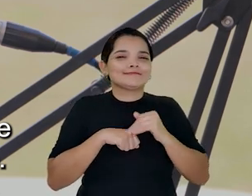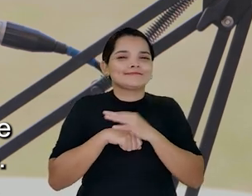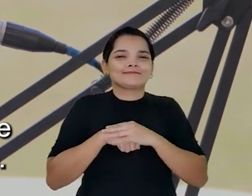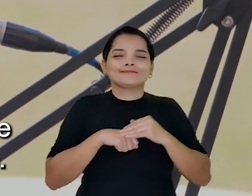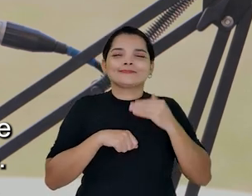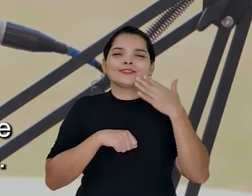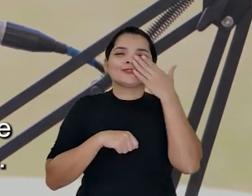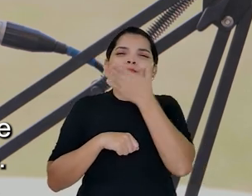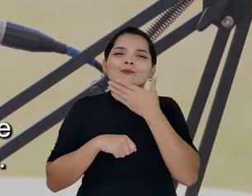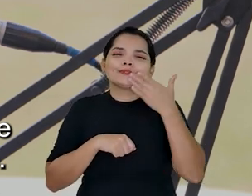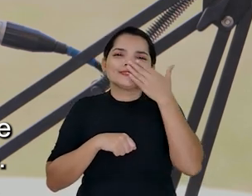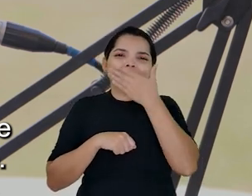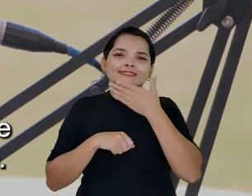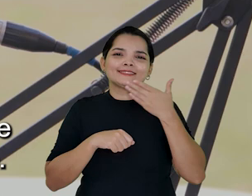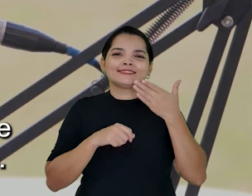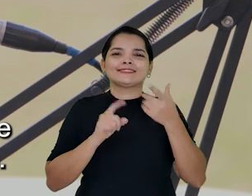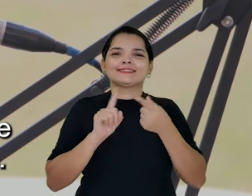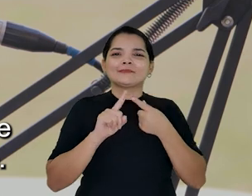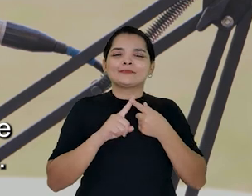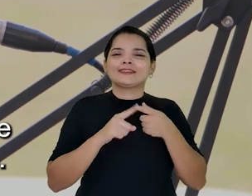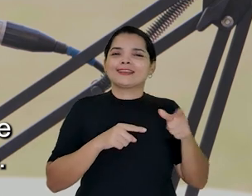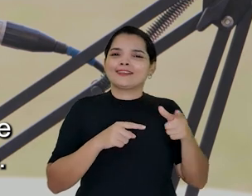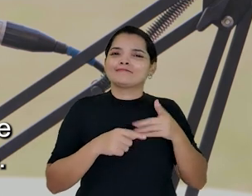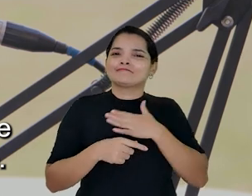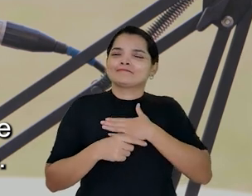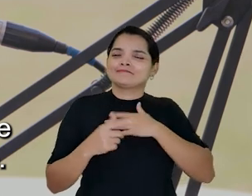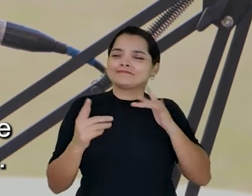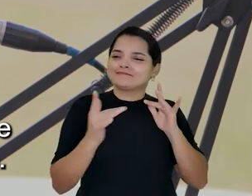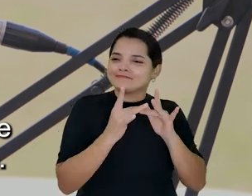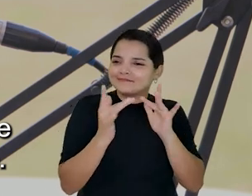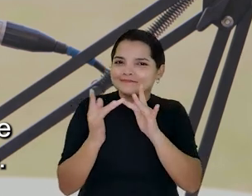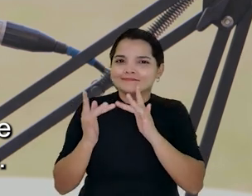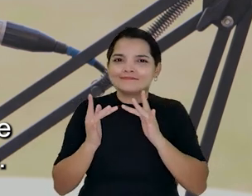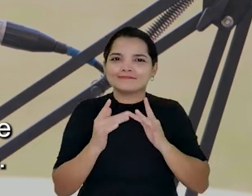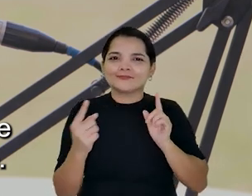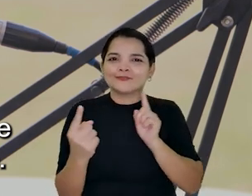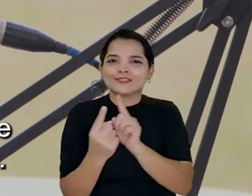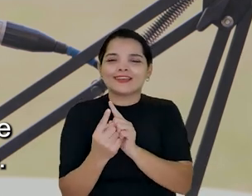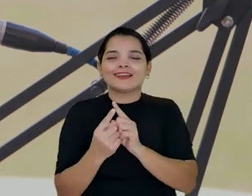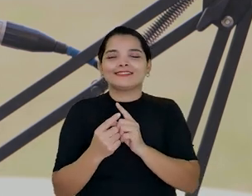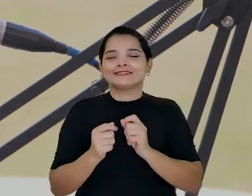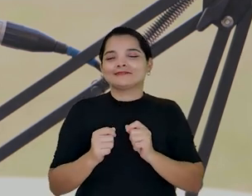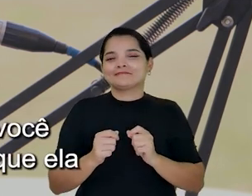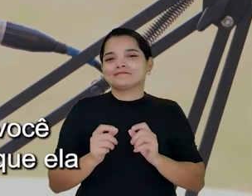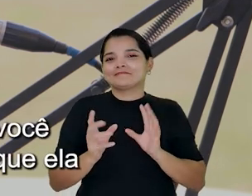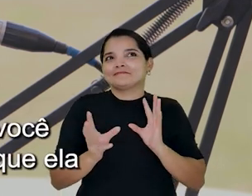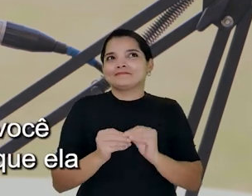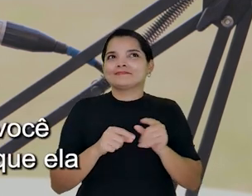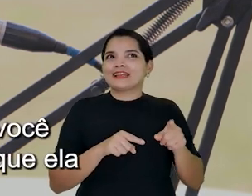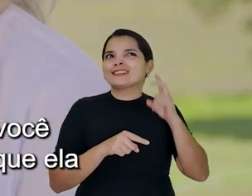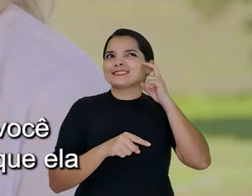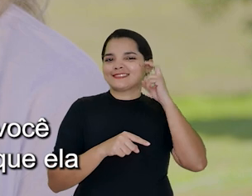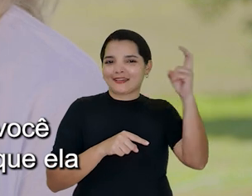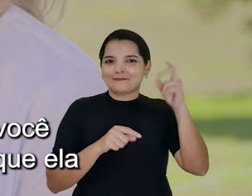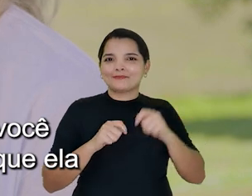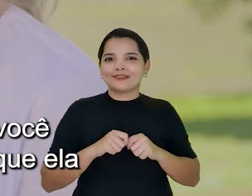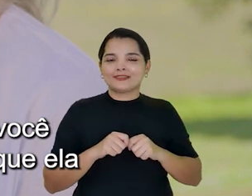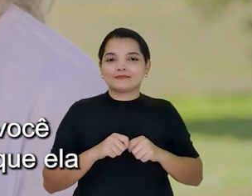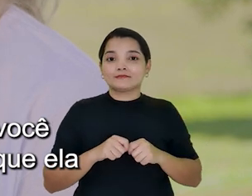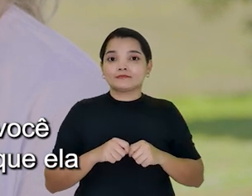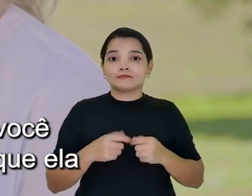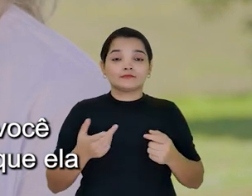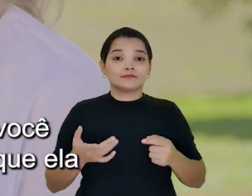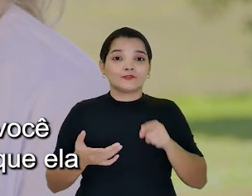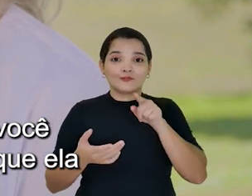doce ã próxima ã é isso sábia você não